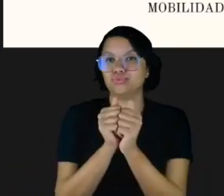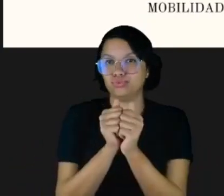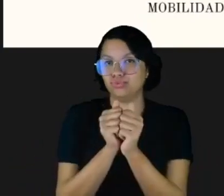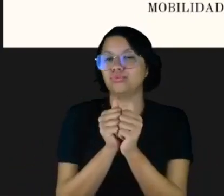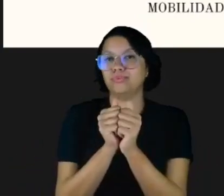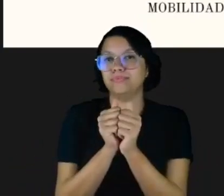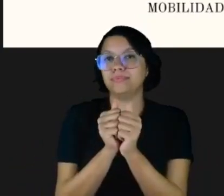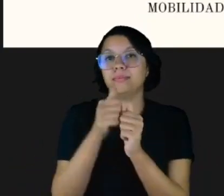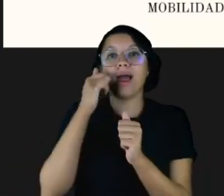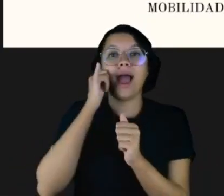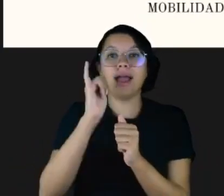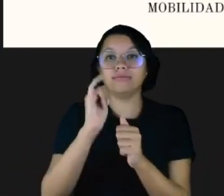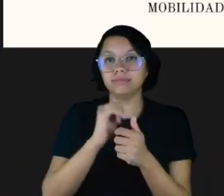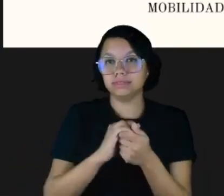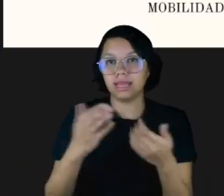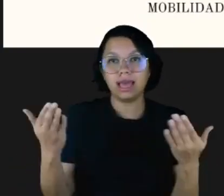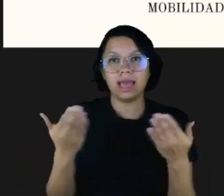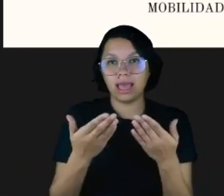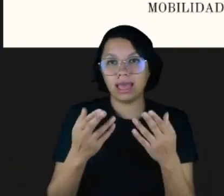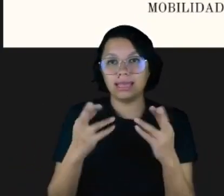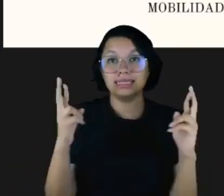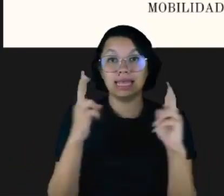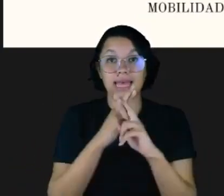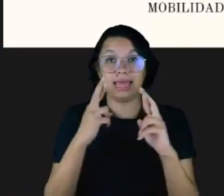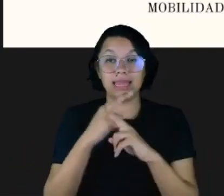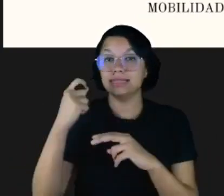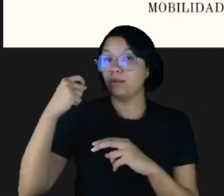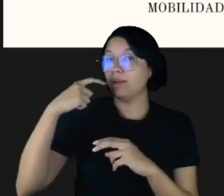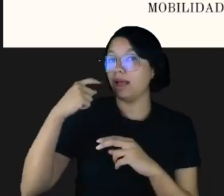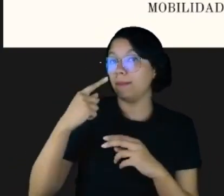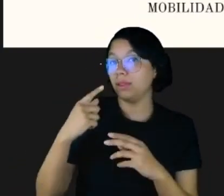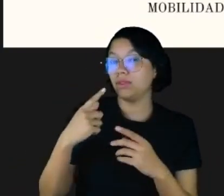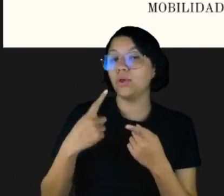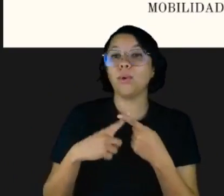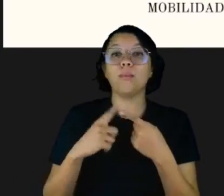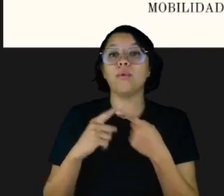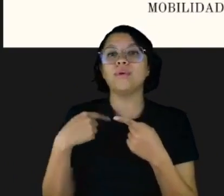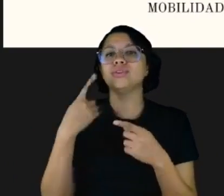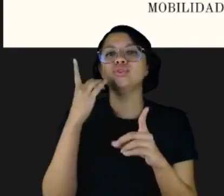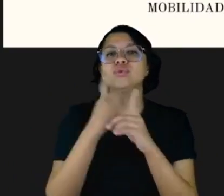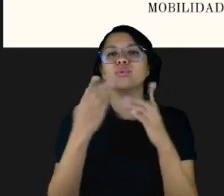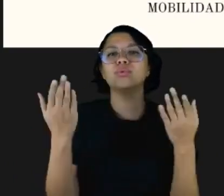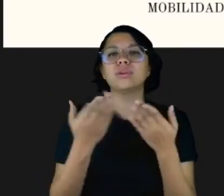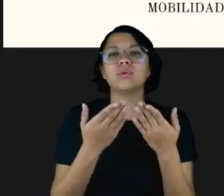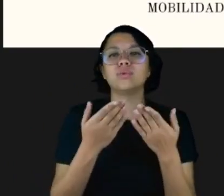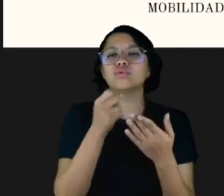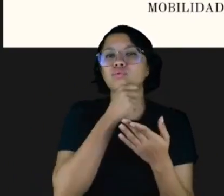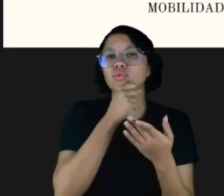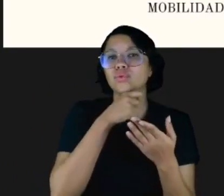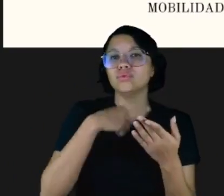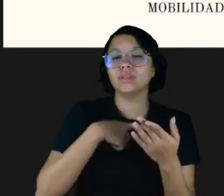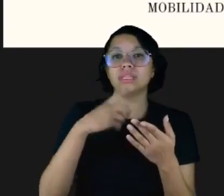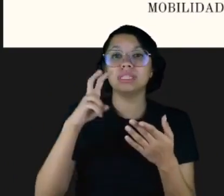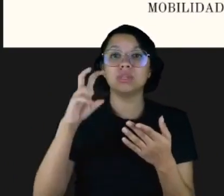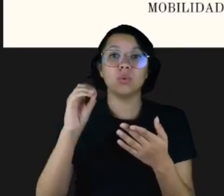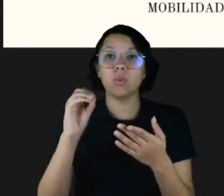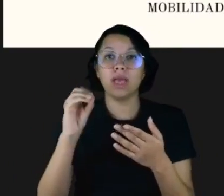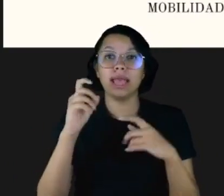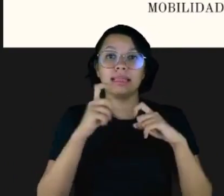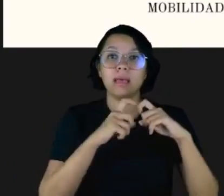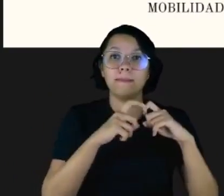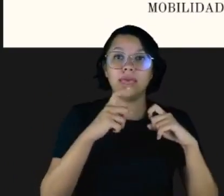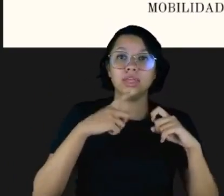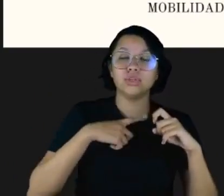para evitar essa interação medicamentosa, porque o que a gente encontra hoje? O idoso tem 50 médicos, ele